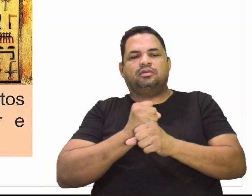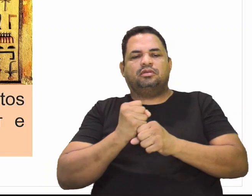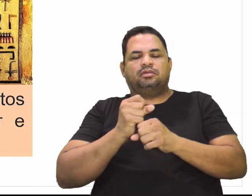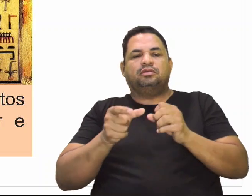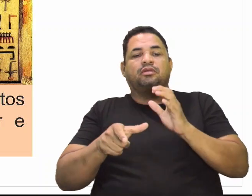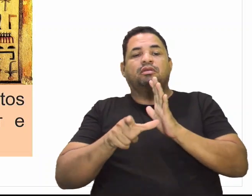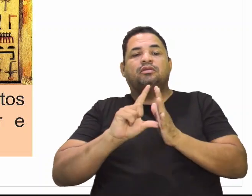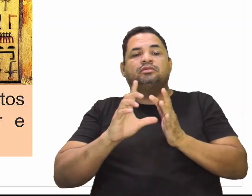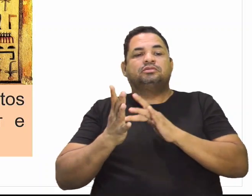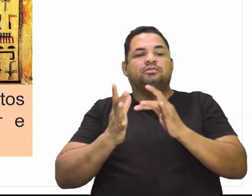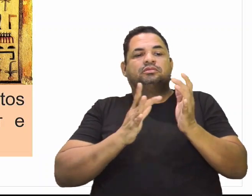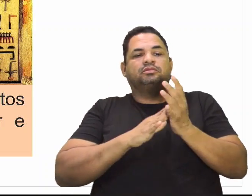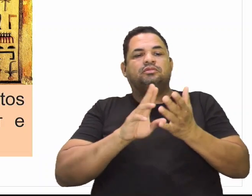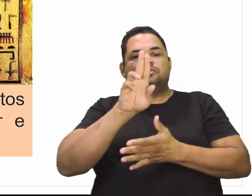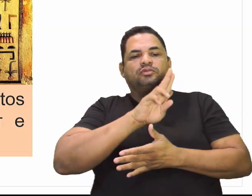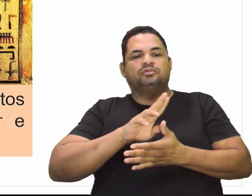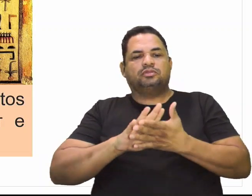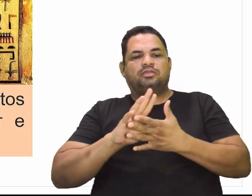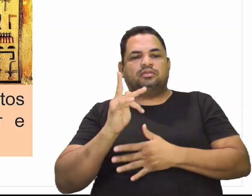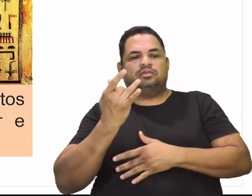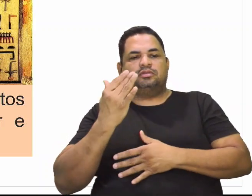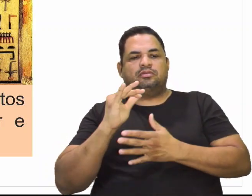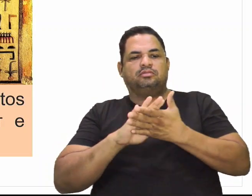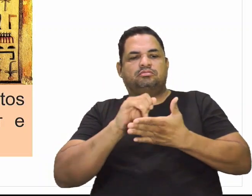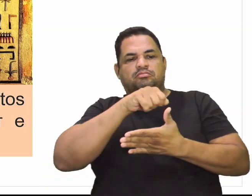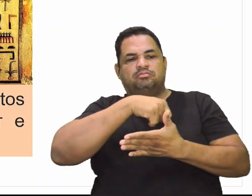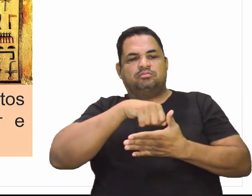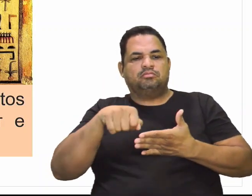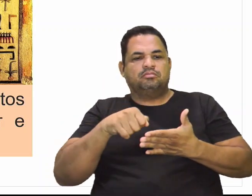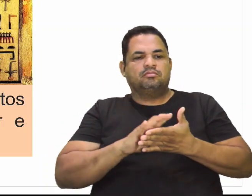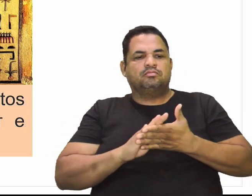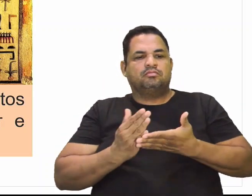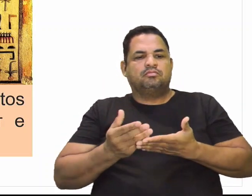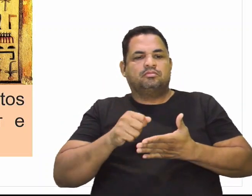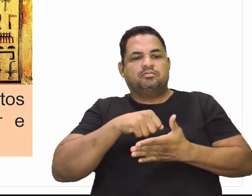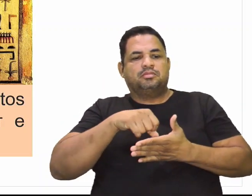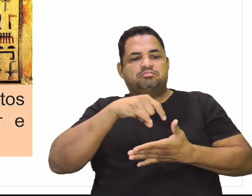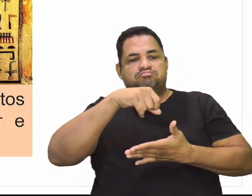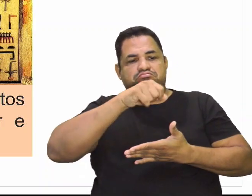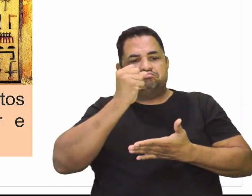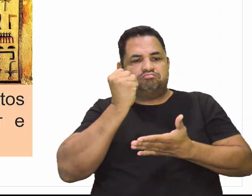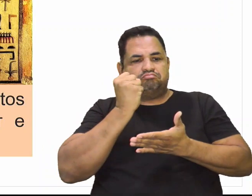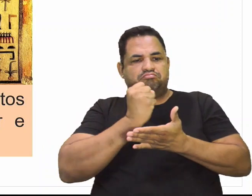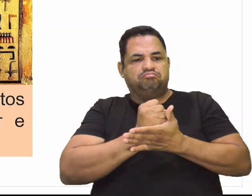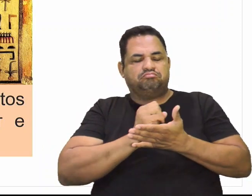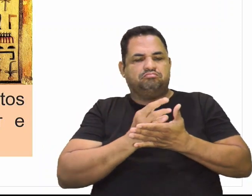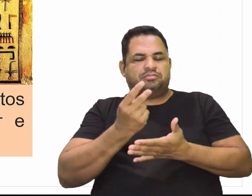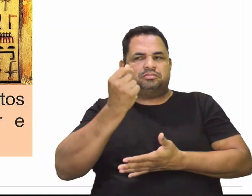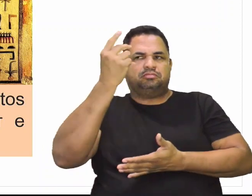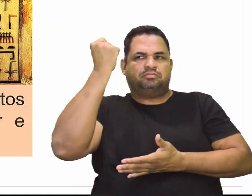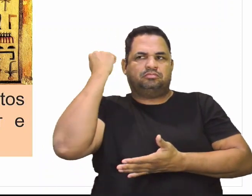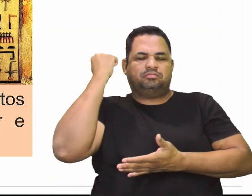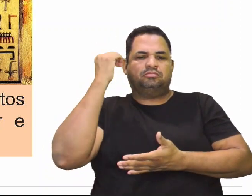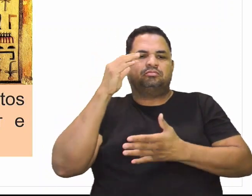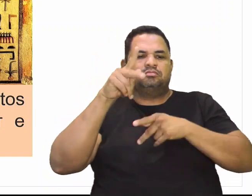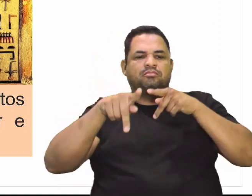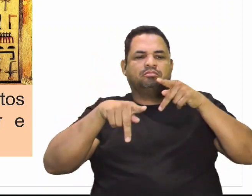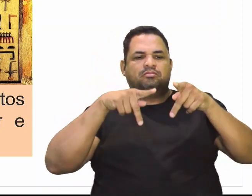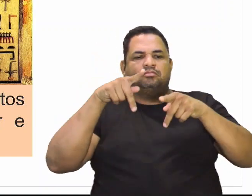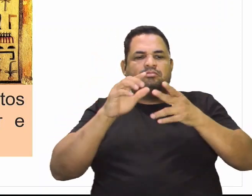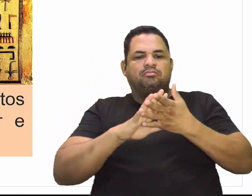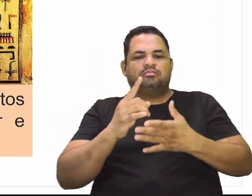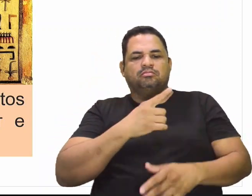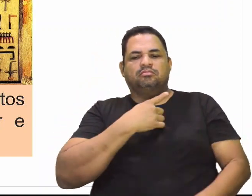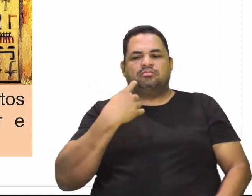já usava-se hieróglifo como escrita, ou seja, é um dos registros mais antigos da civilização da nossa